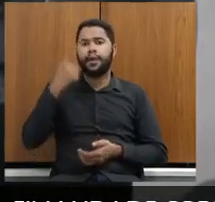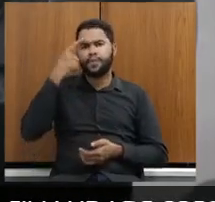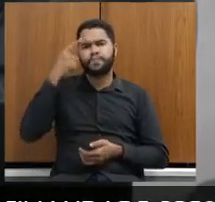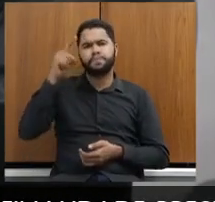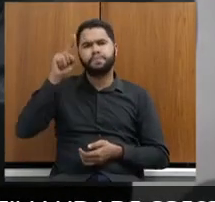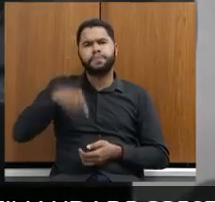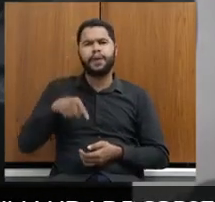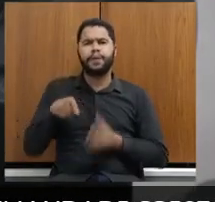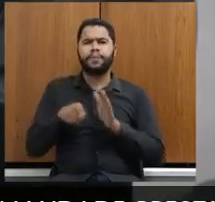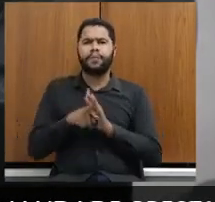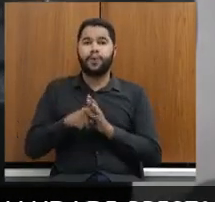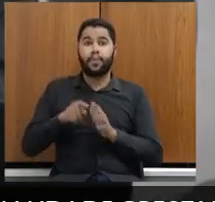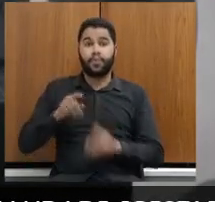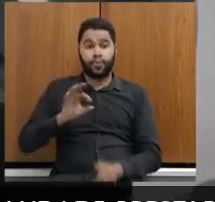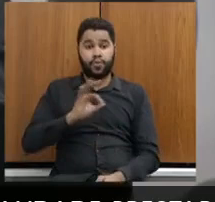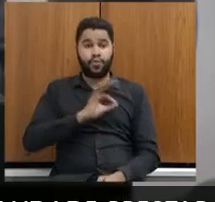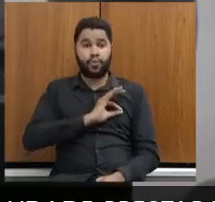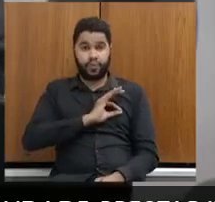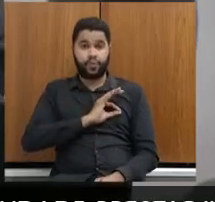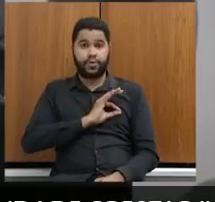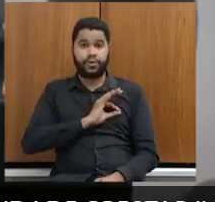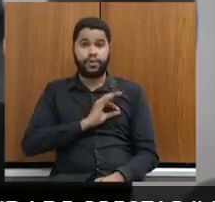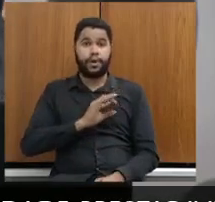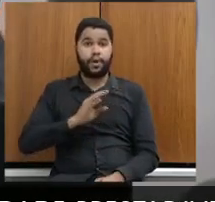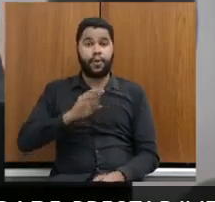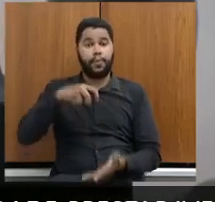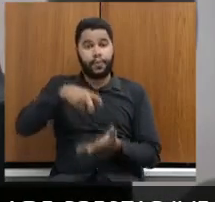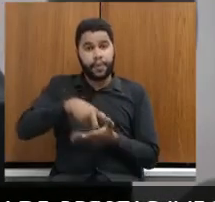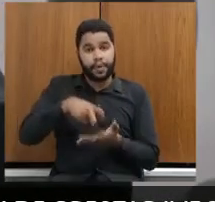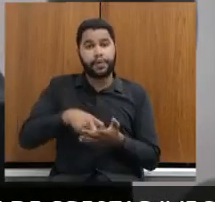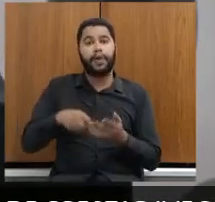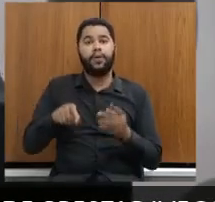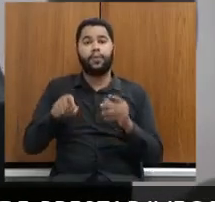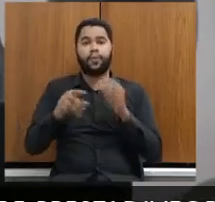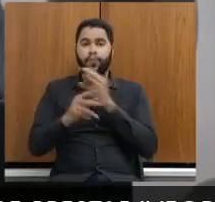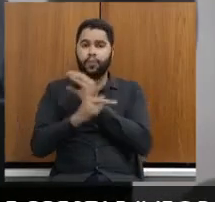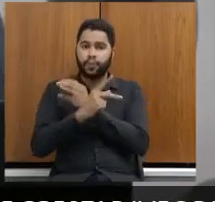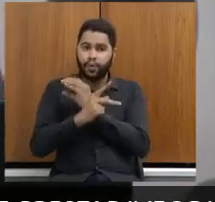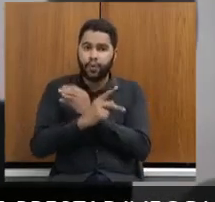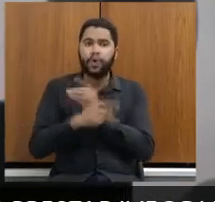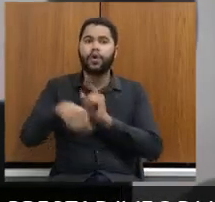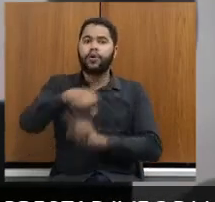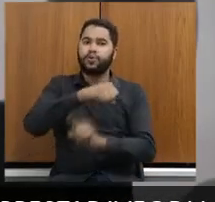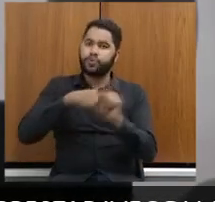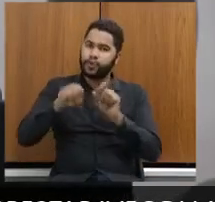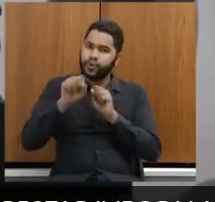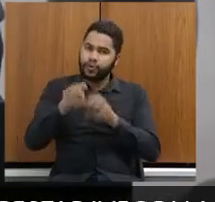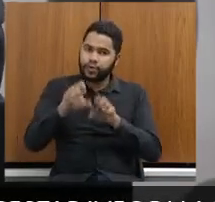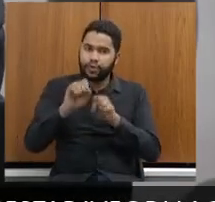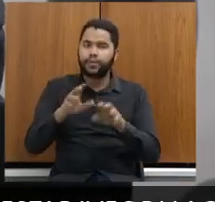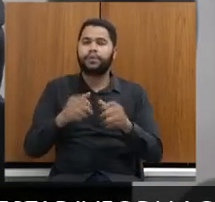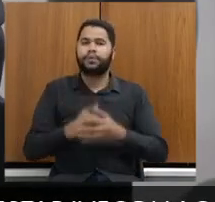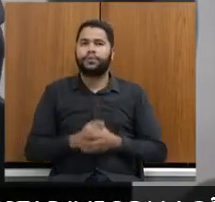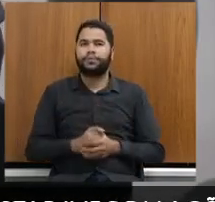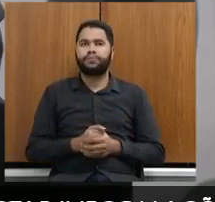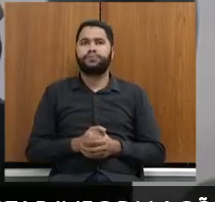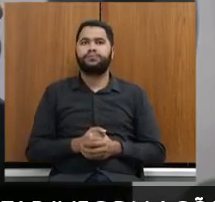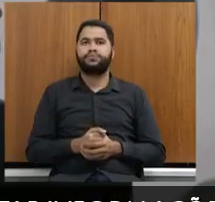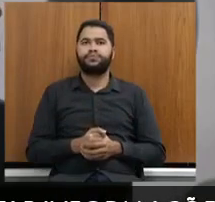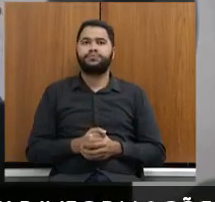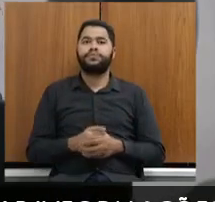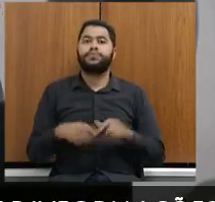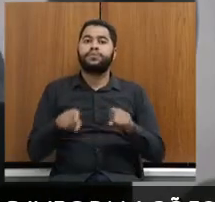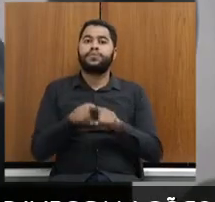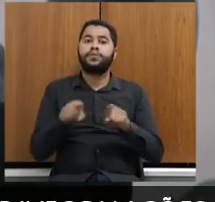pensamento do policial penal do policial civil duas socioeducativo do do